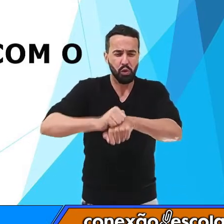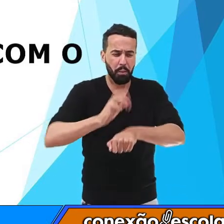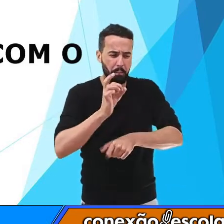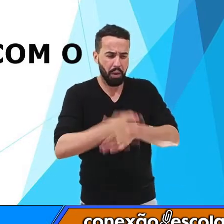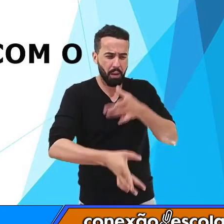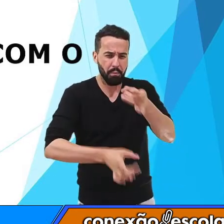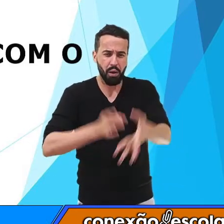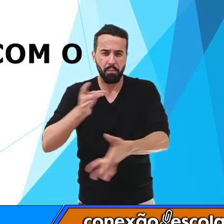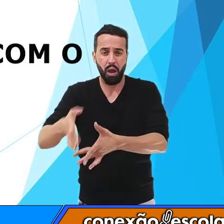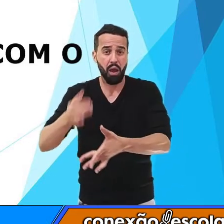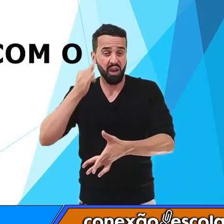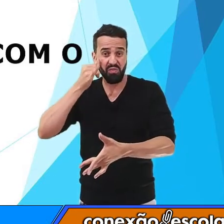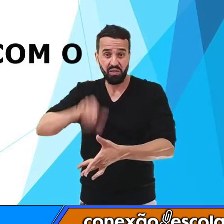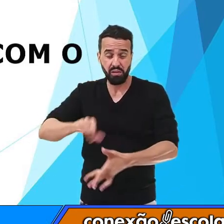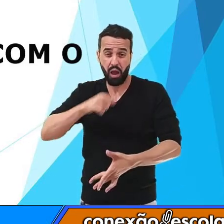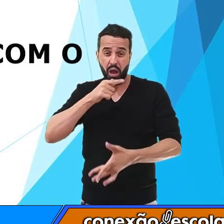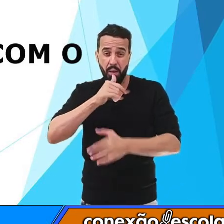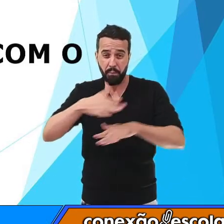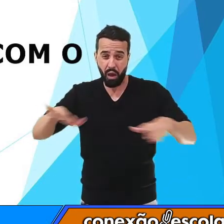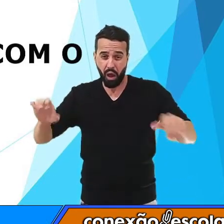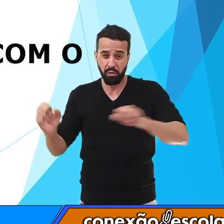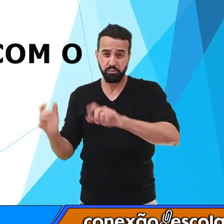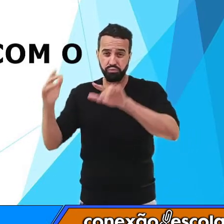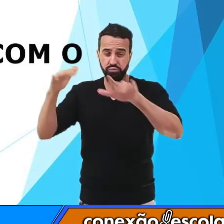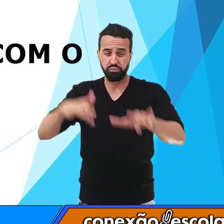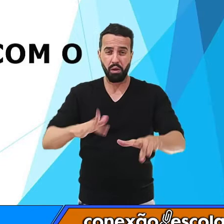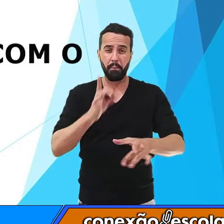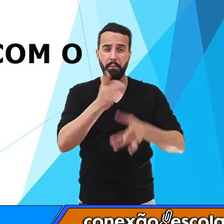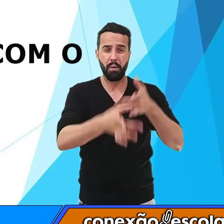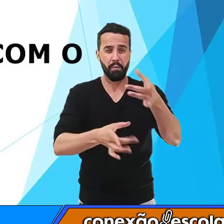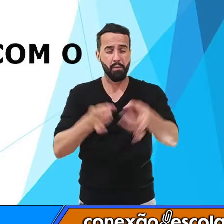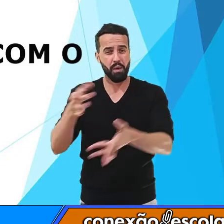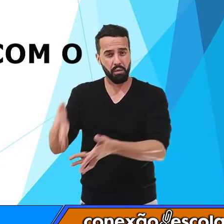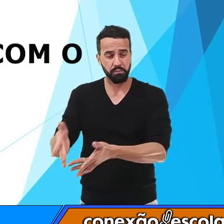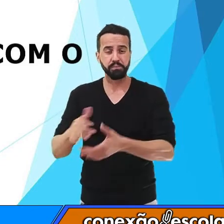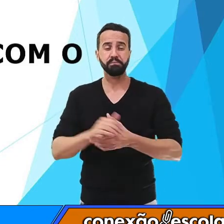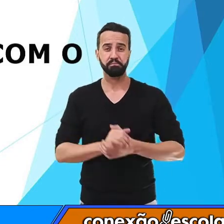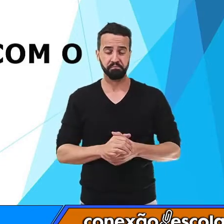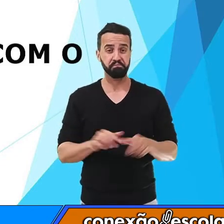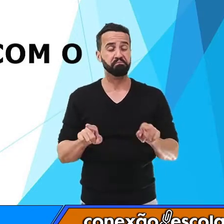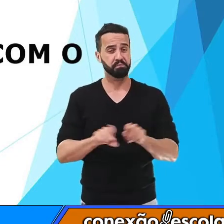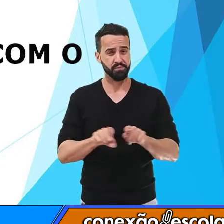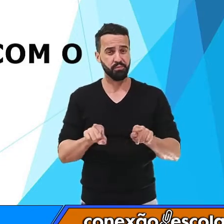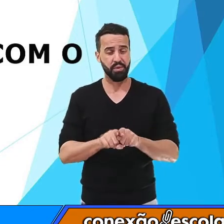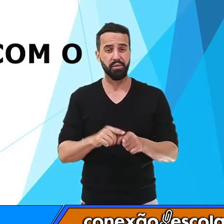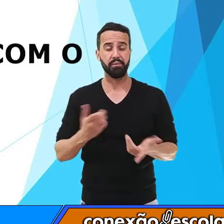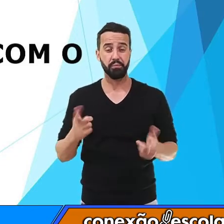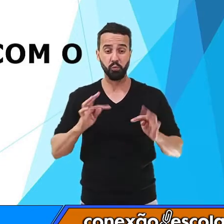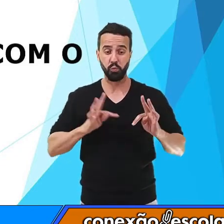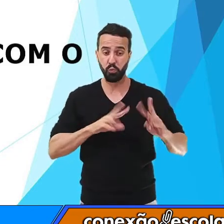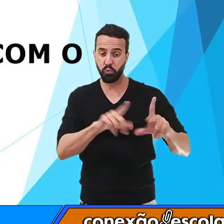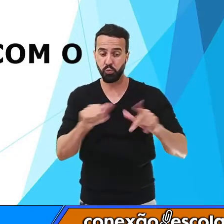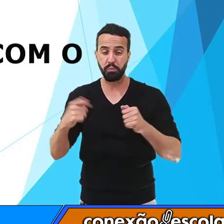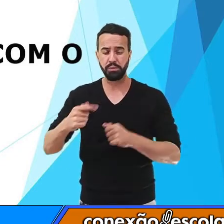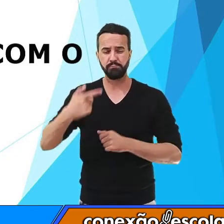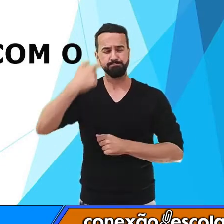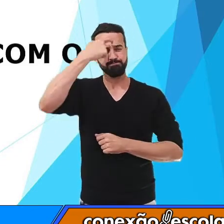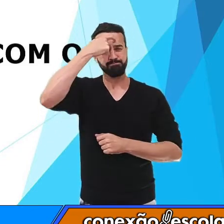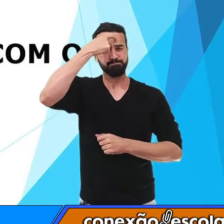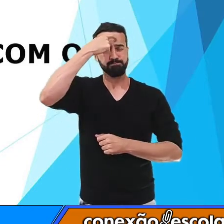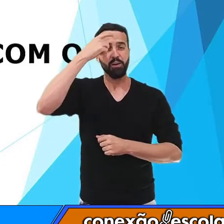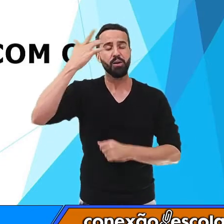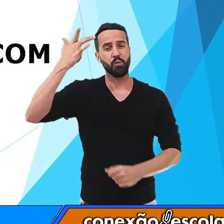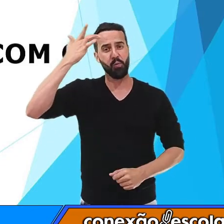nos oceanos. Consuma de forma consciente. Consumir de forma consciente